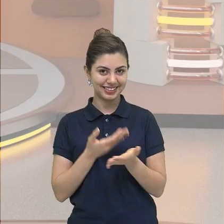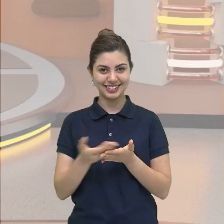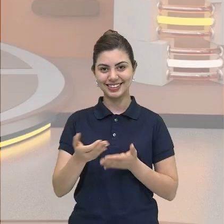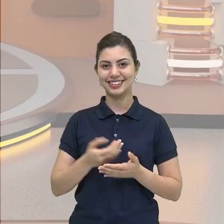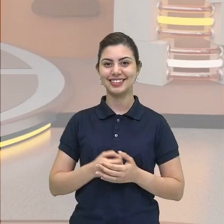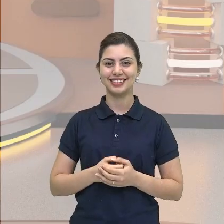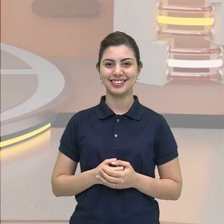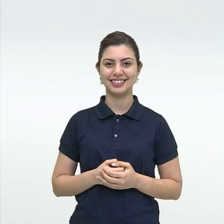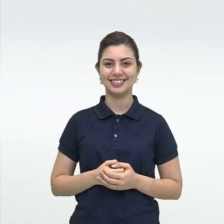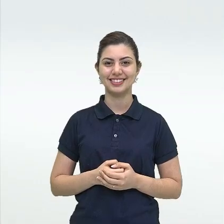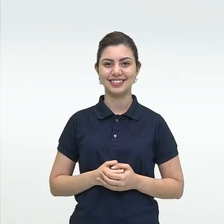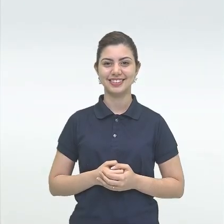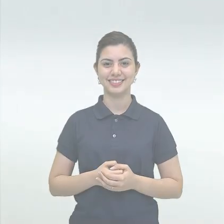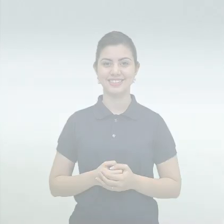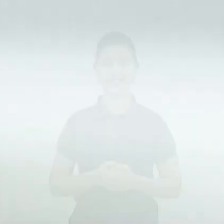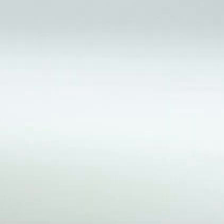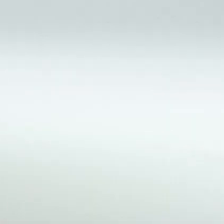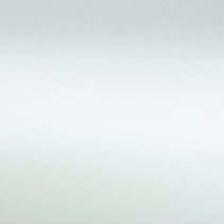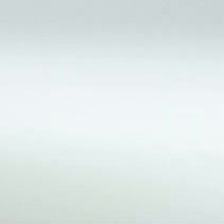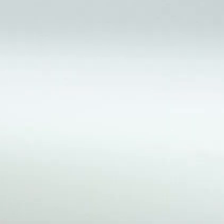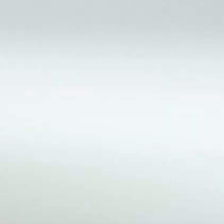começar.